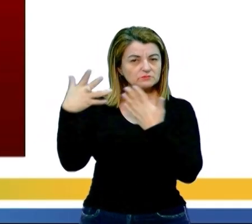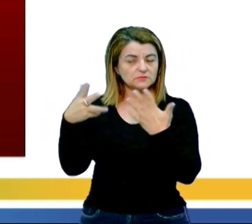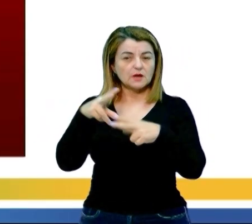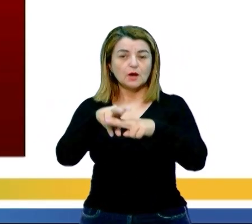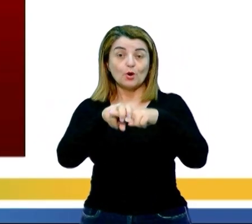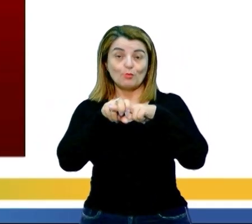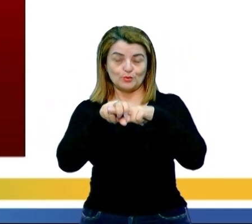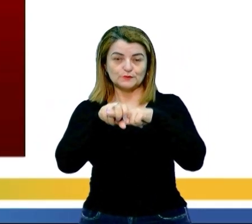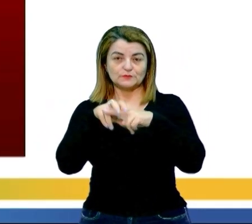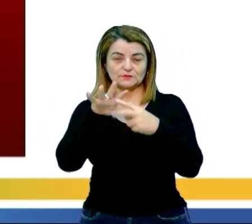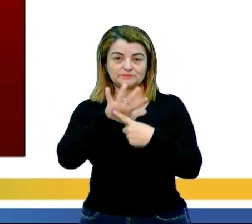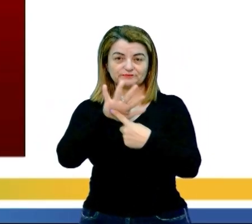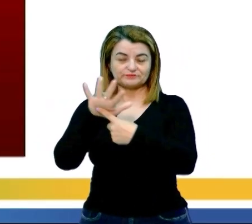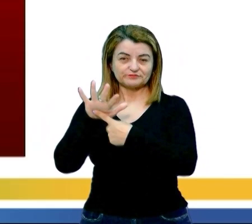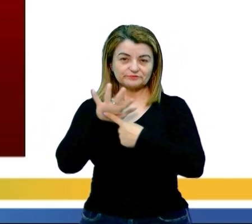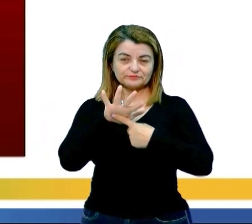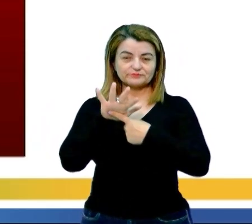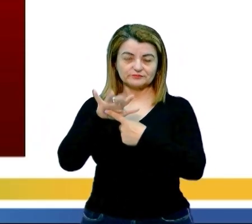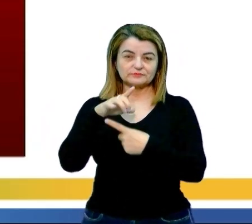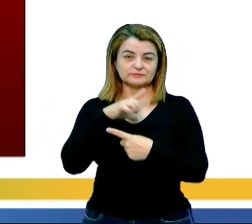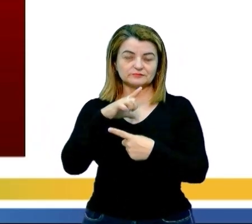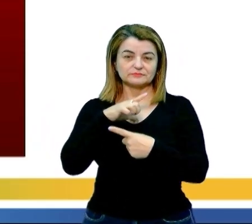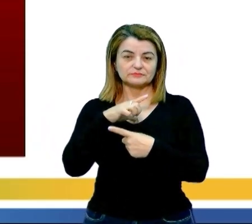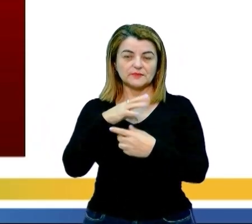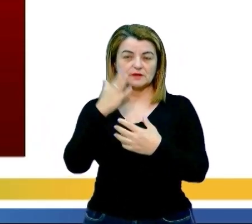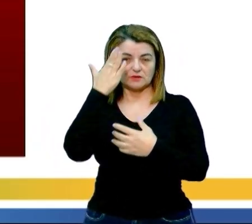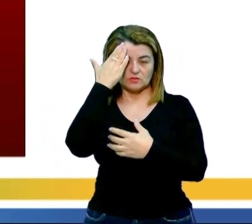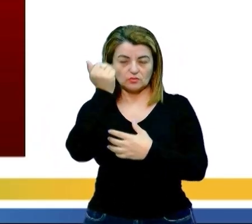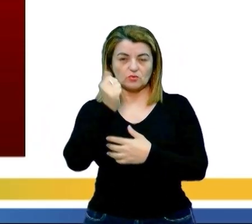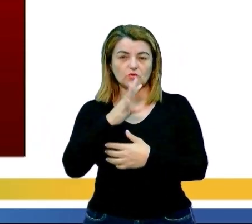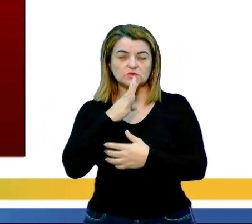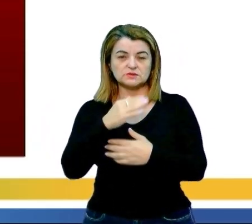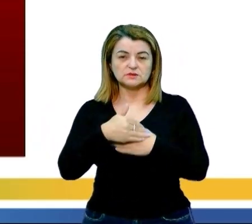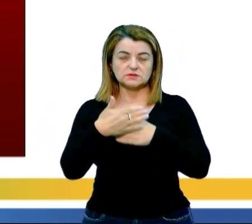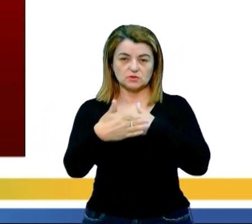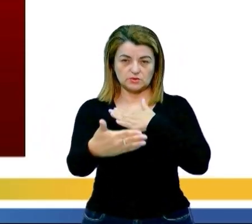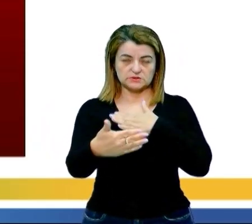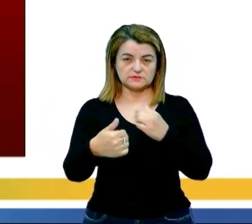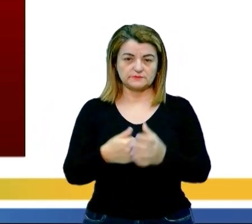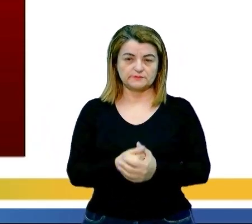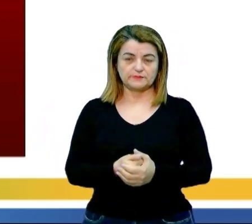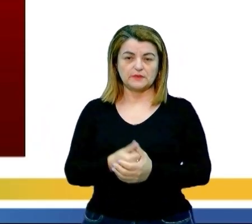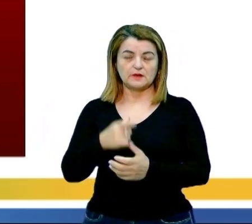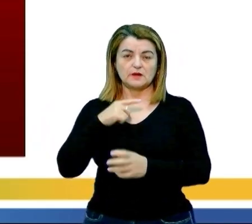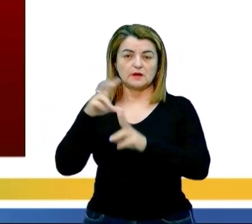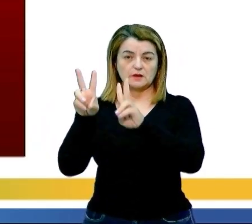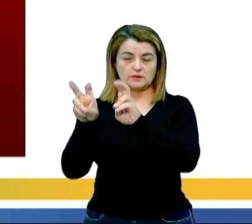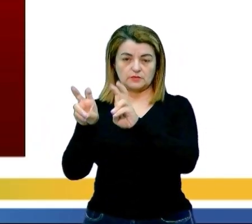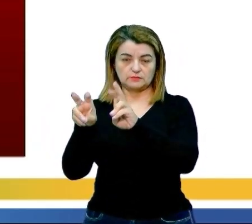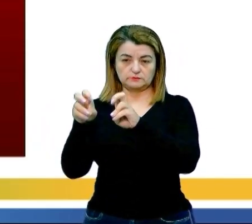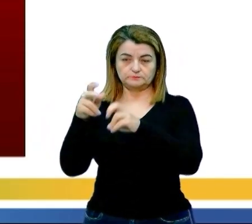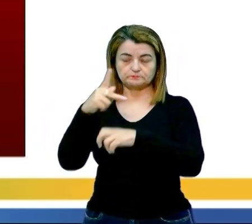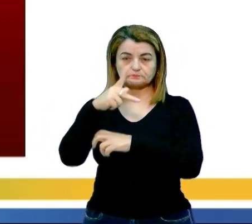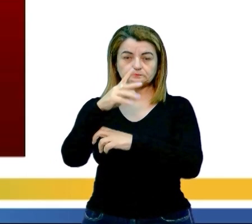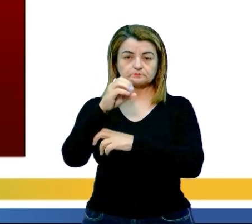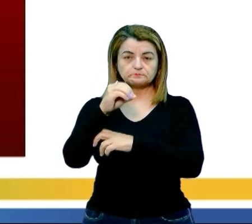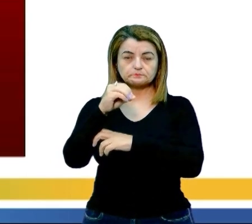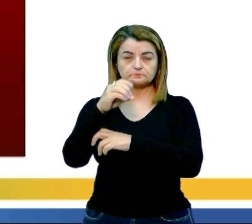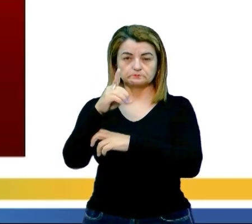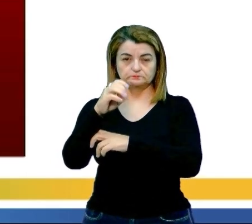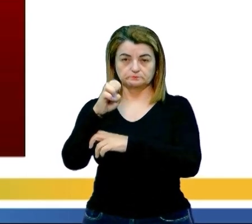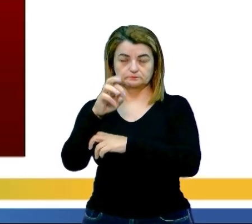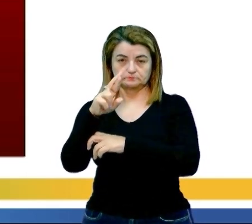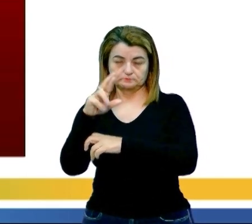vamos ter depois a noção do panoptismo, que a gente vai tratar na sequência. Então, temática do poder em Foucault: